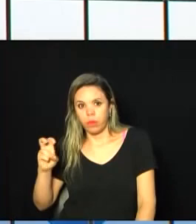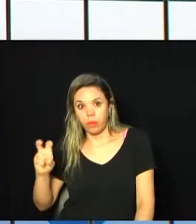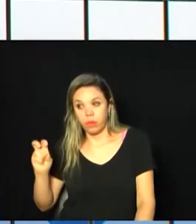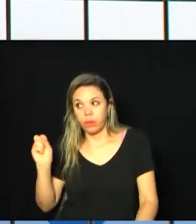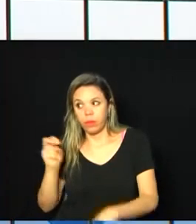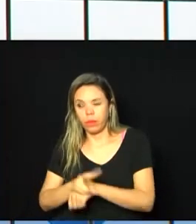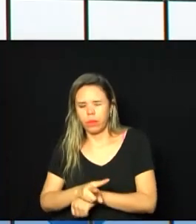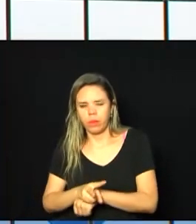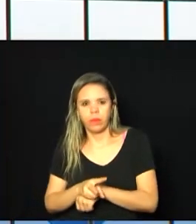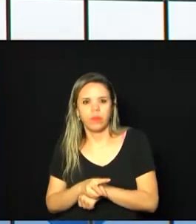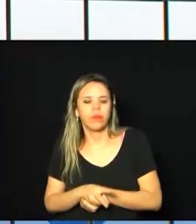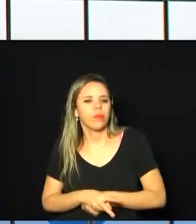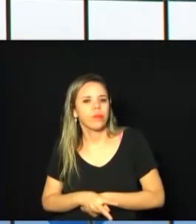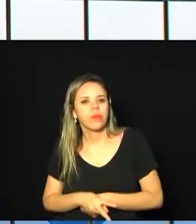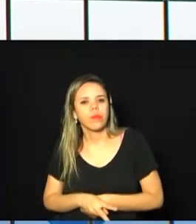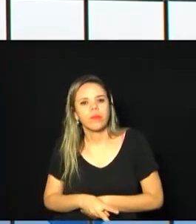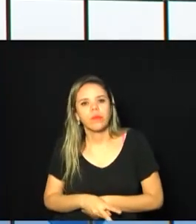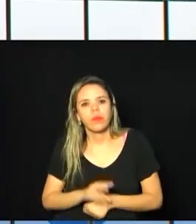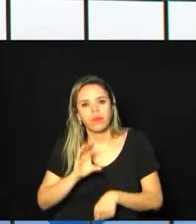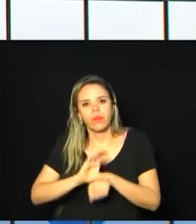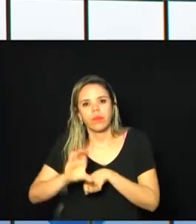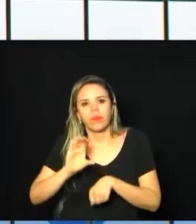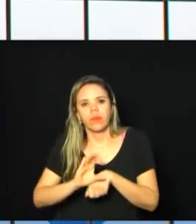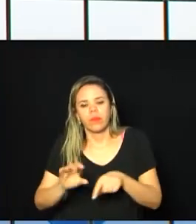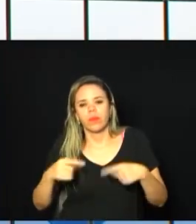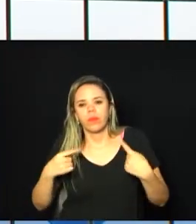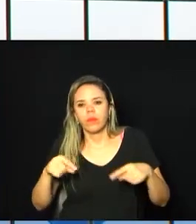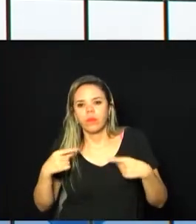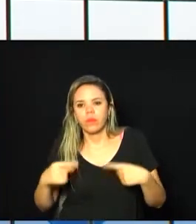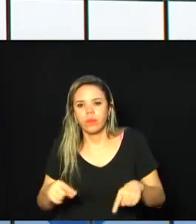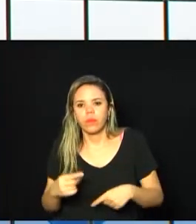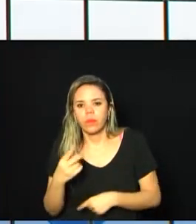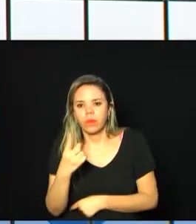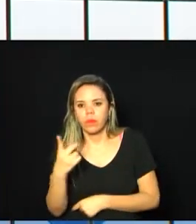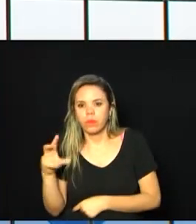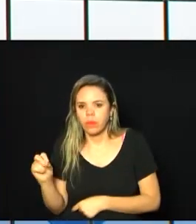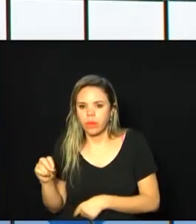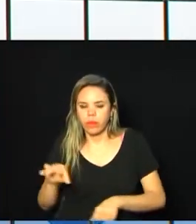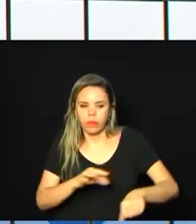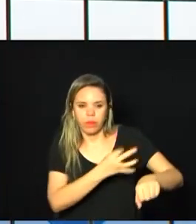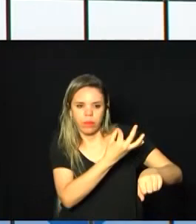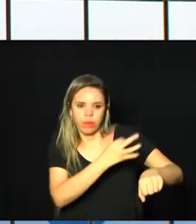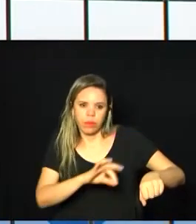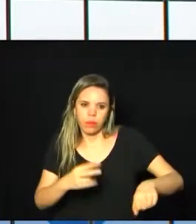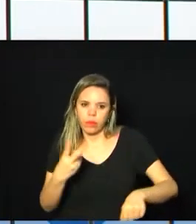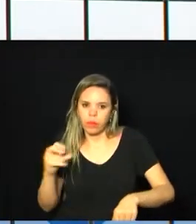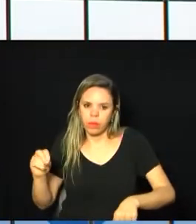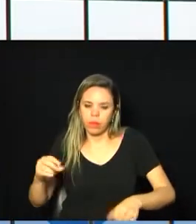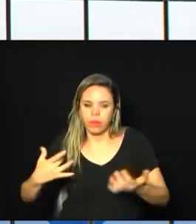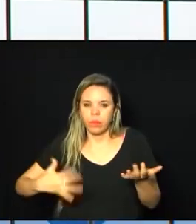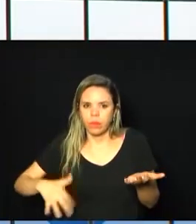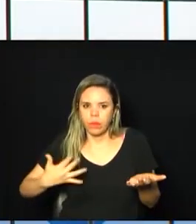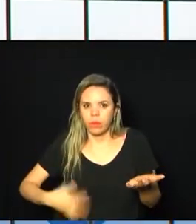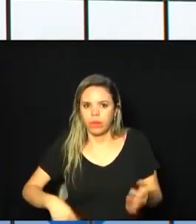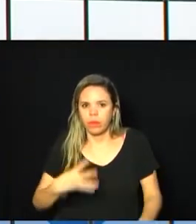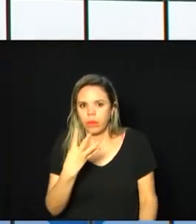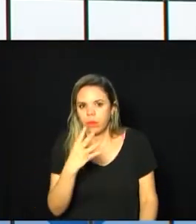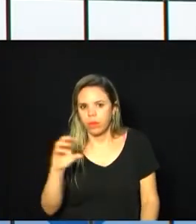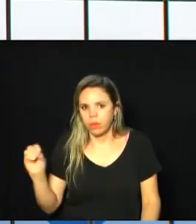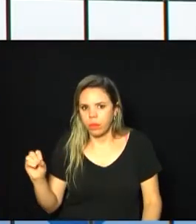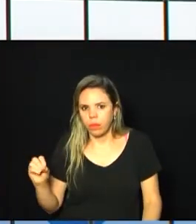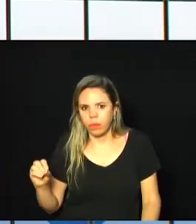195 vagas para cursos de música, 120 de violino, 20 de viola, 40